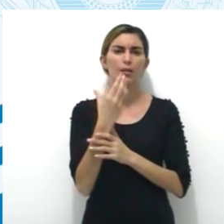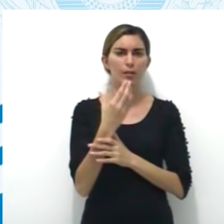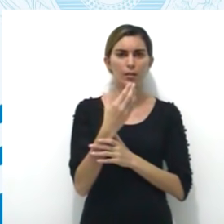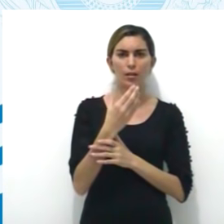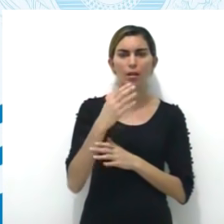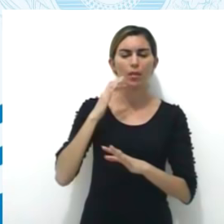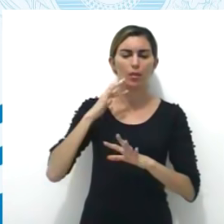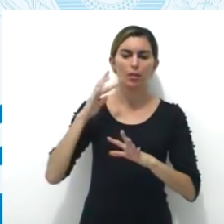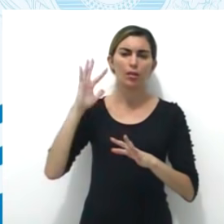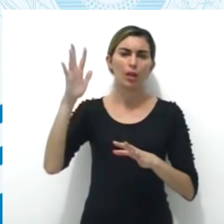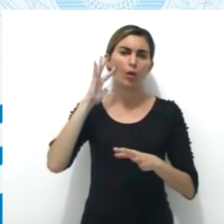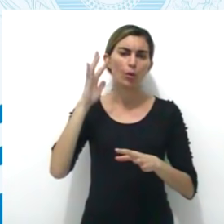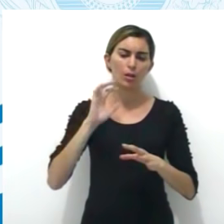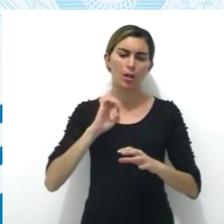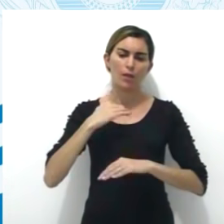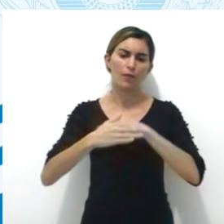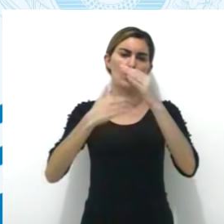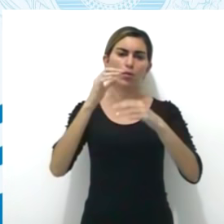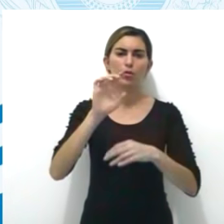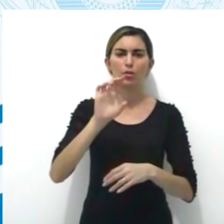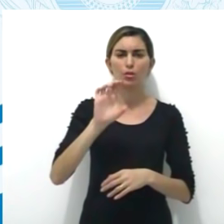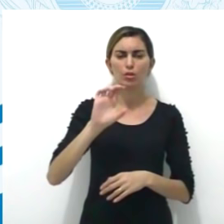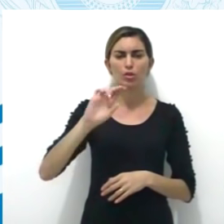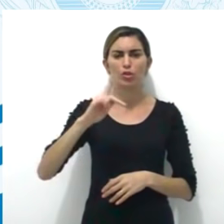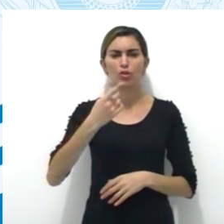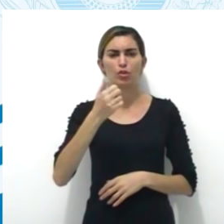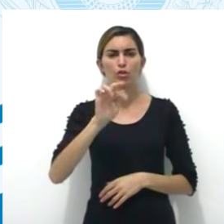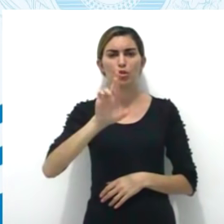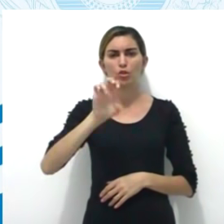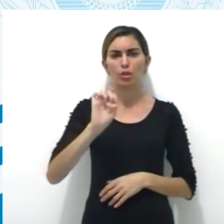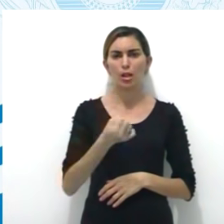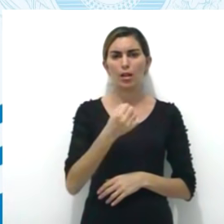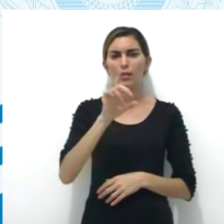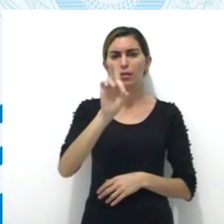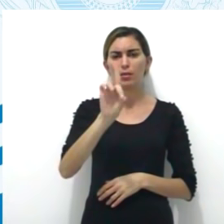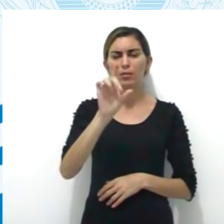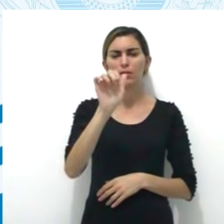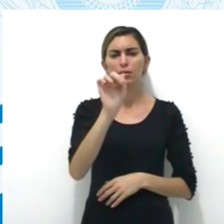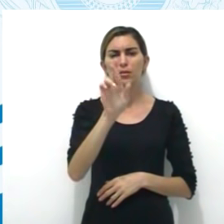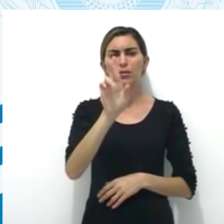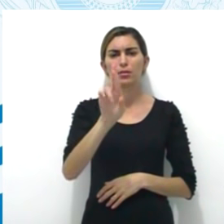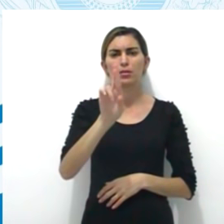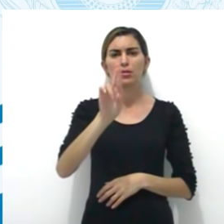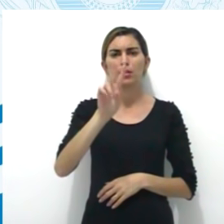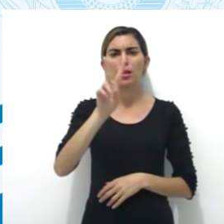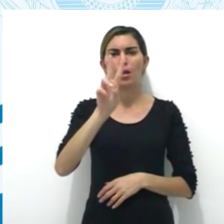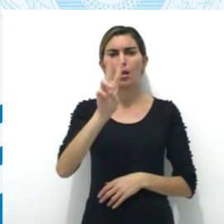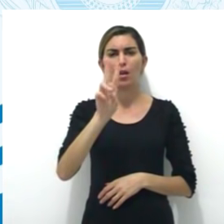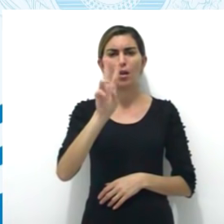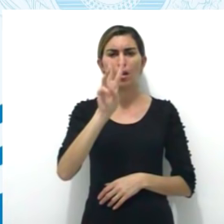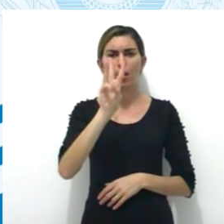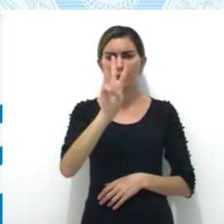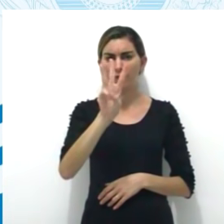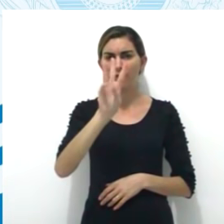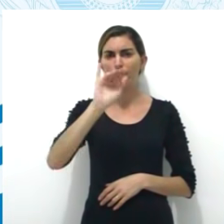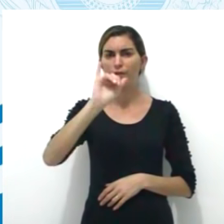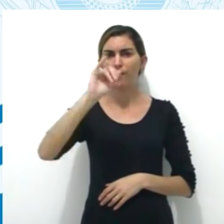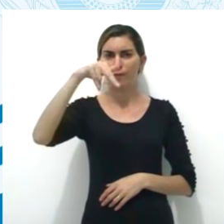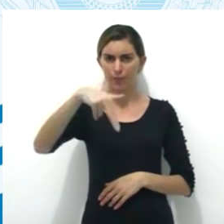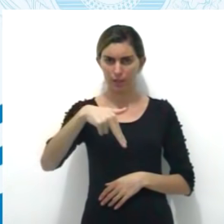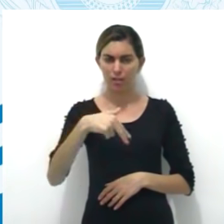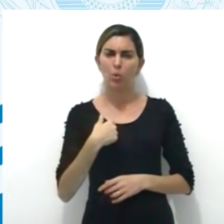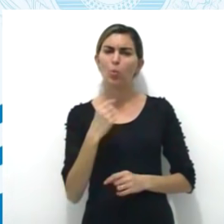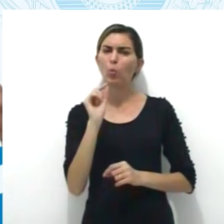da teoria do evolucionismo, Charles Darwin, não é isso? Mas o que vem a ser evolucionismo? A teoria